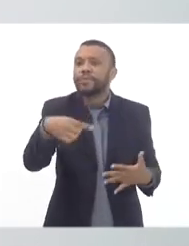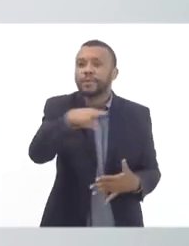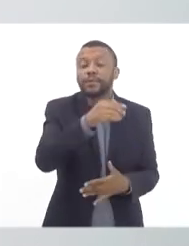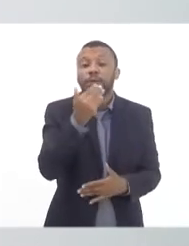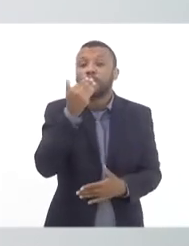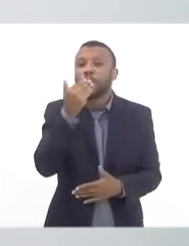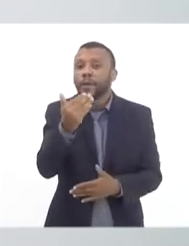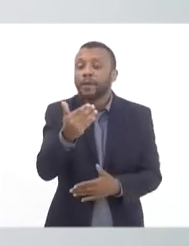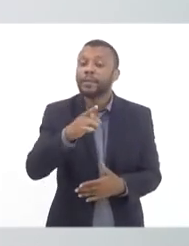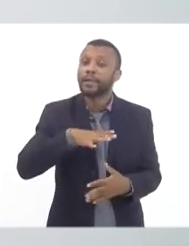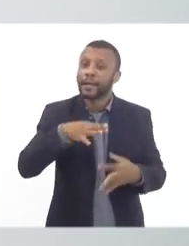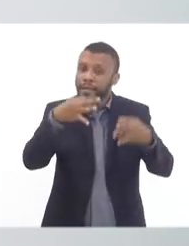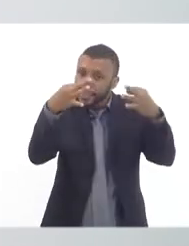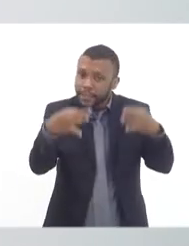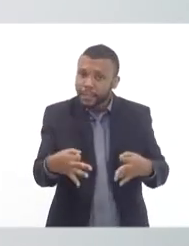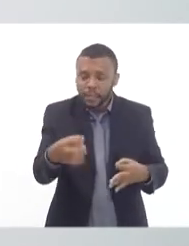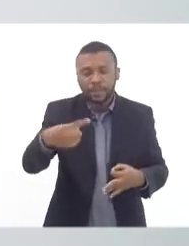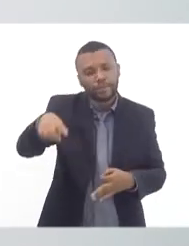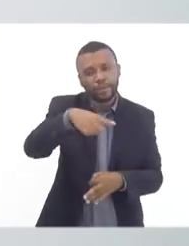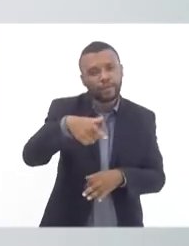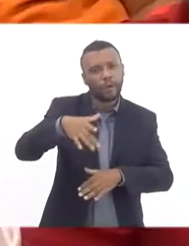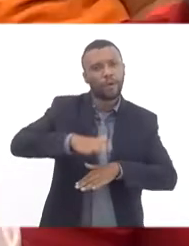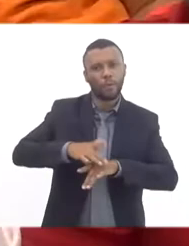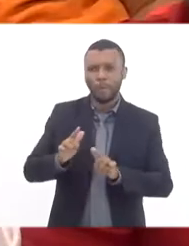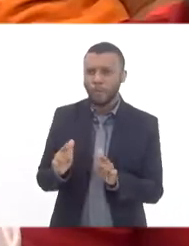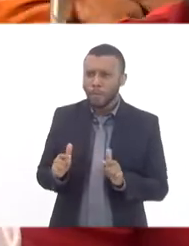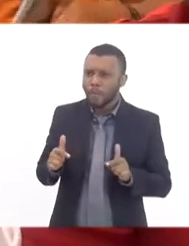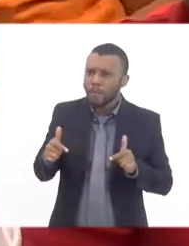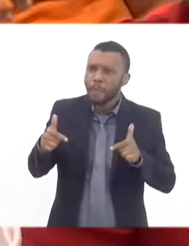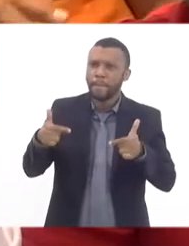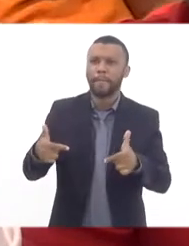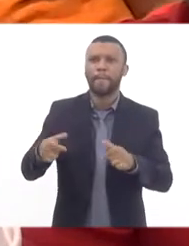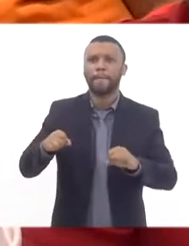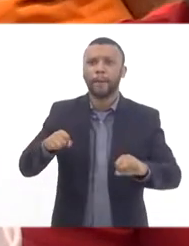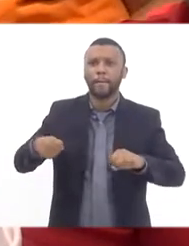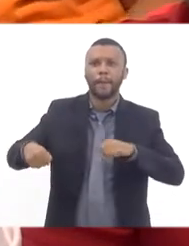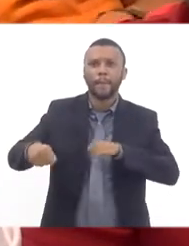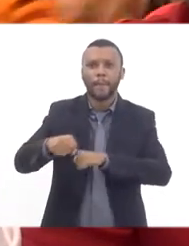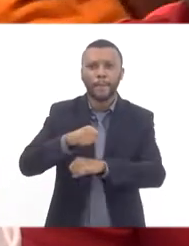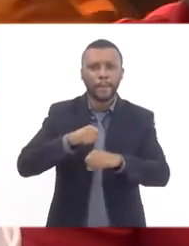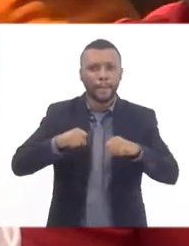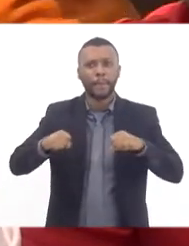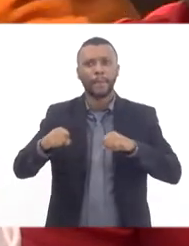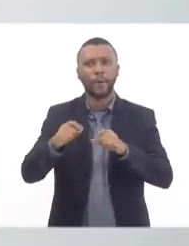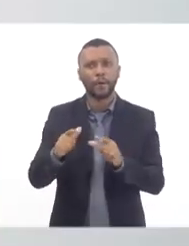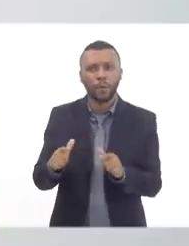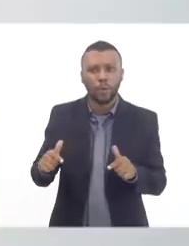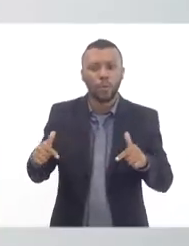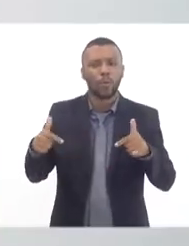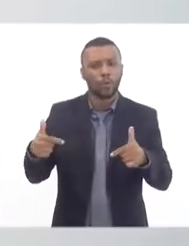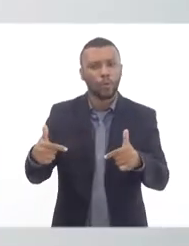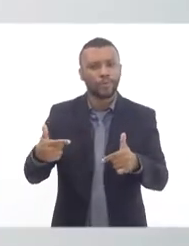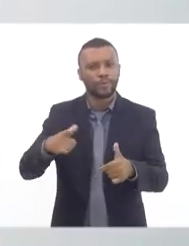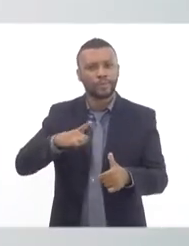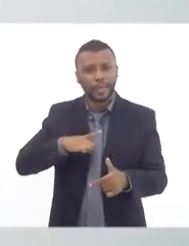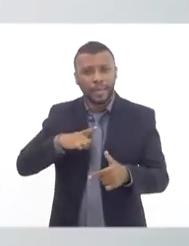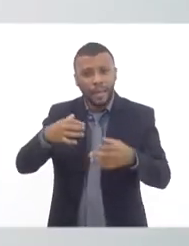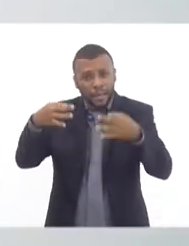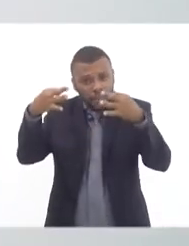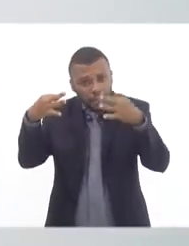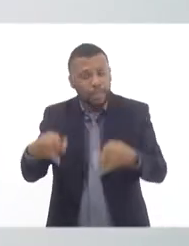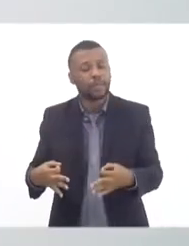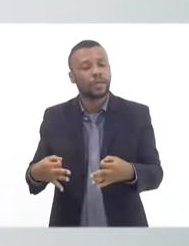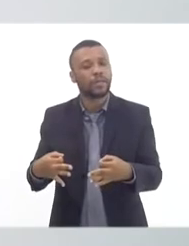absoluta certeza que vocês vão dar a volta por cima, vocês vão reverter esta tendência